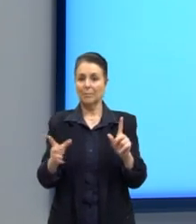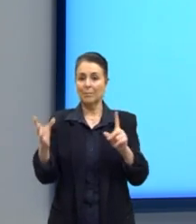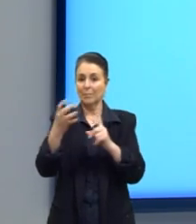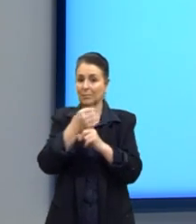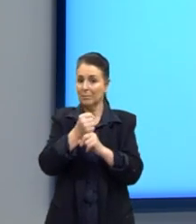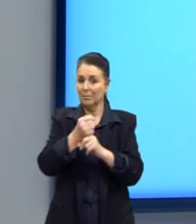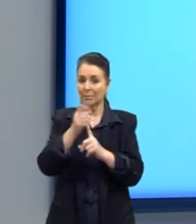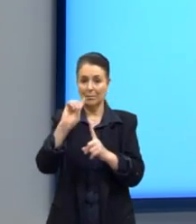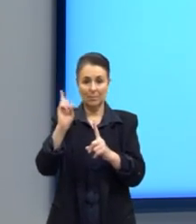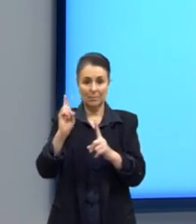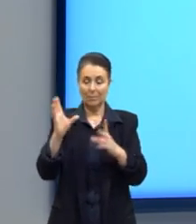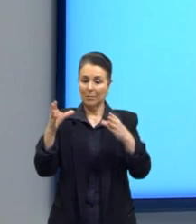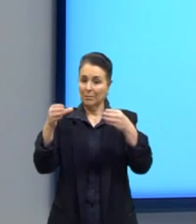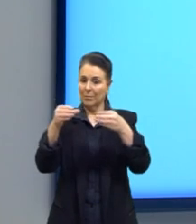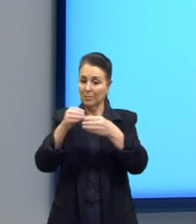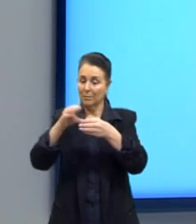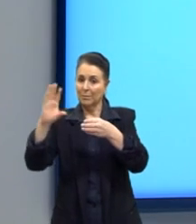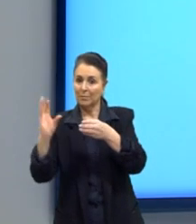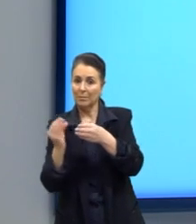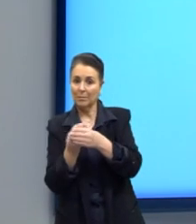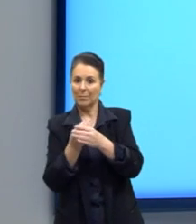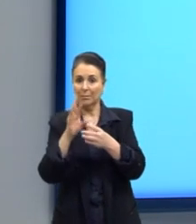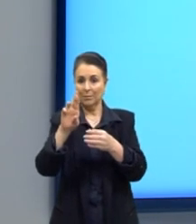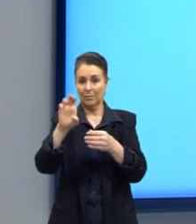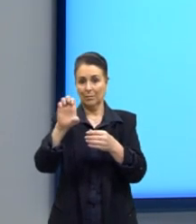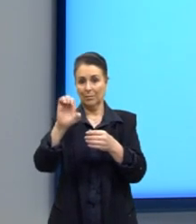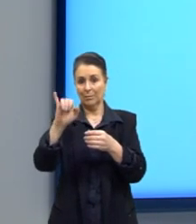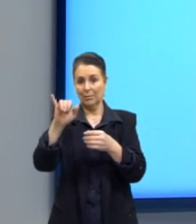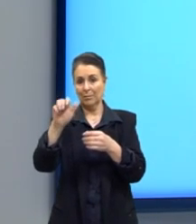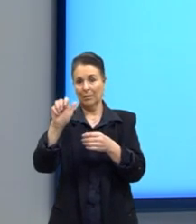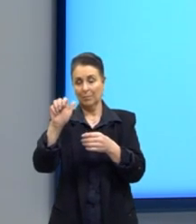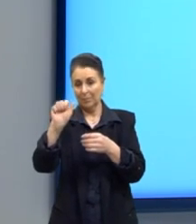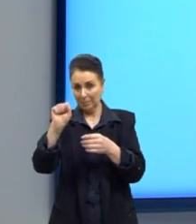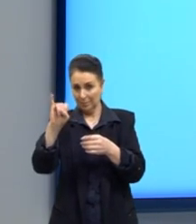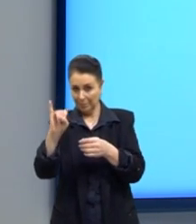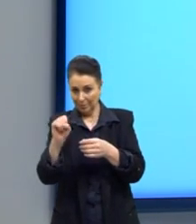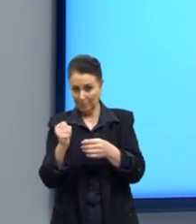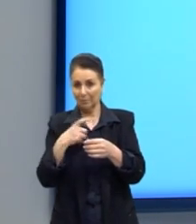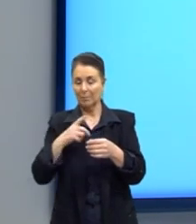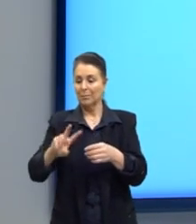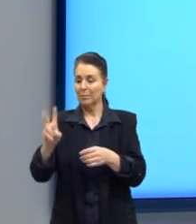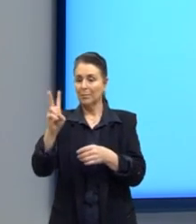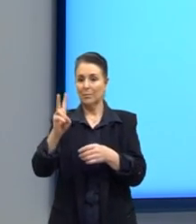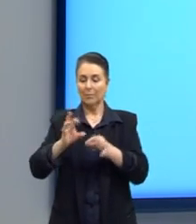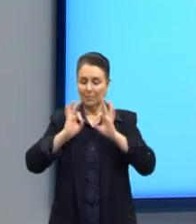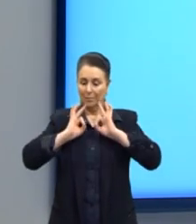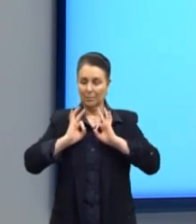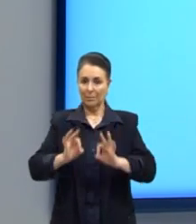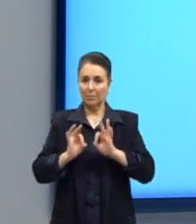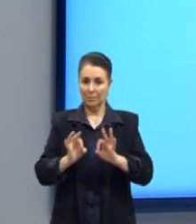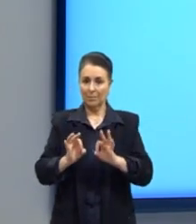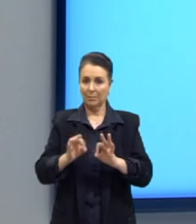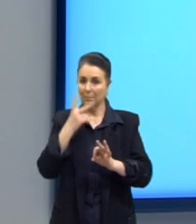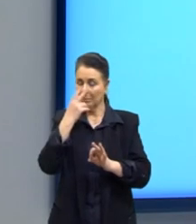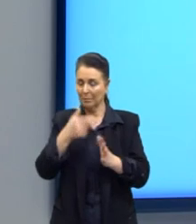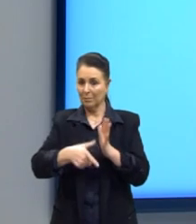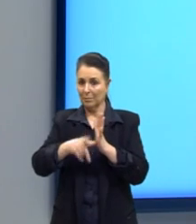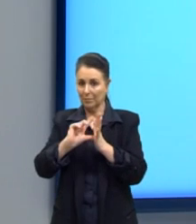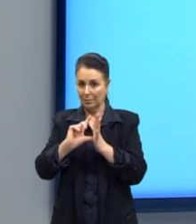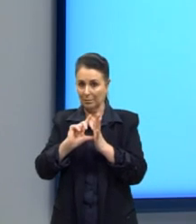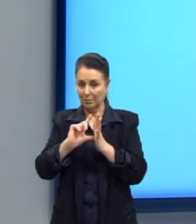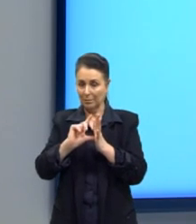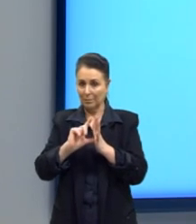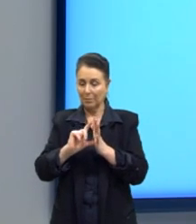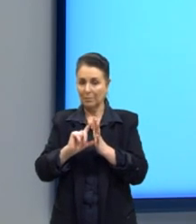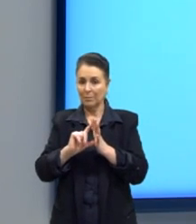está no conjunto dos reais porque não existem valores onde ela é definida né como nós vimos anteriormente ali